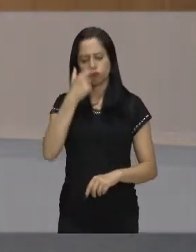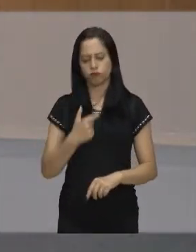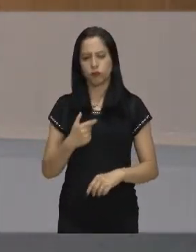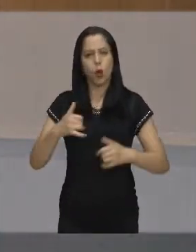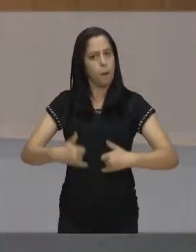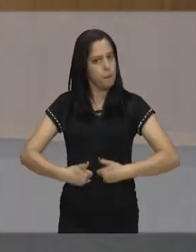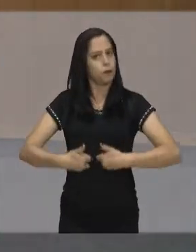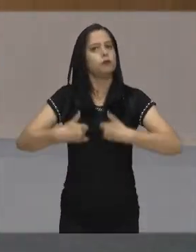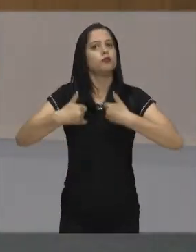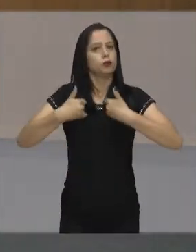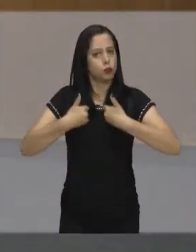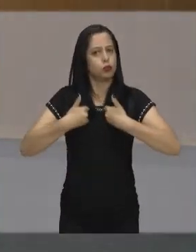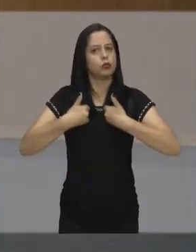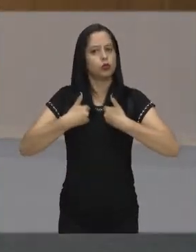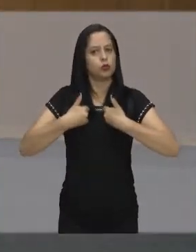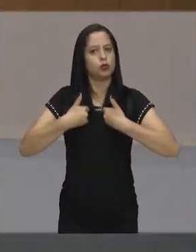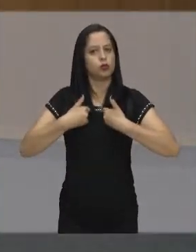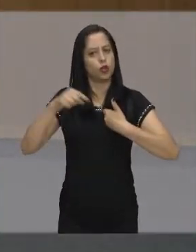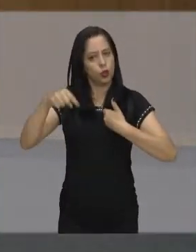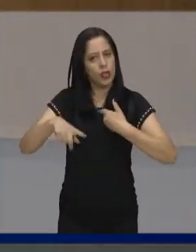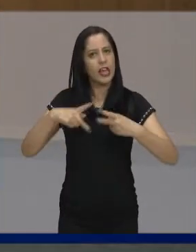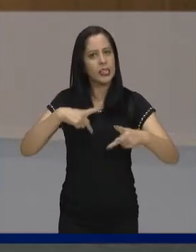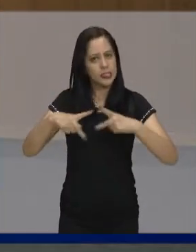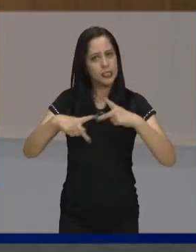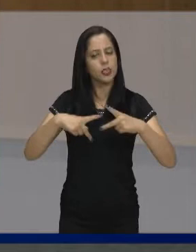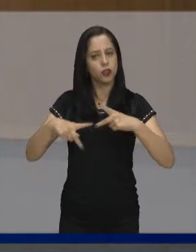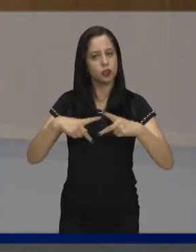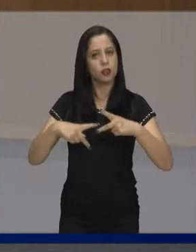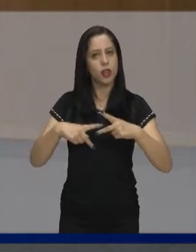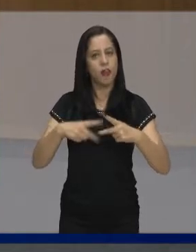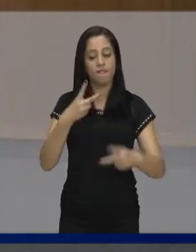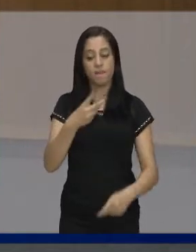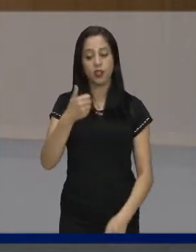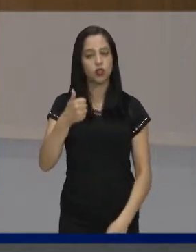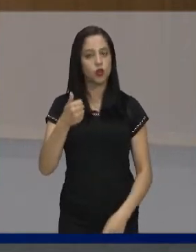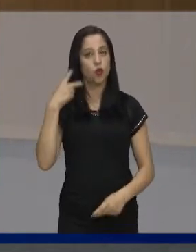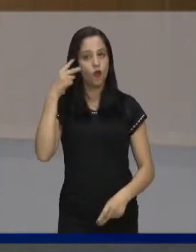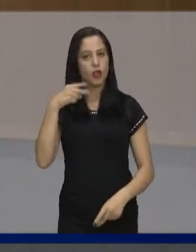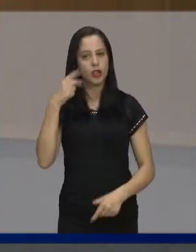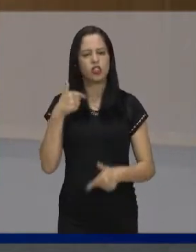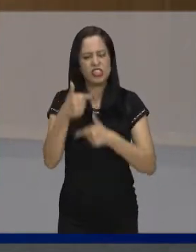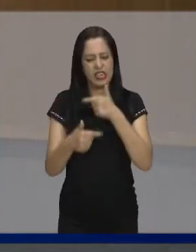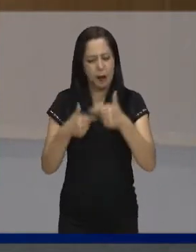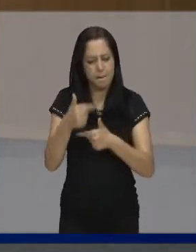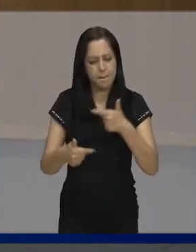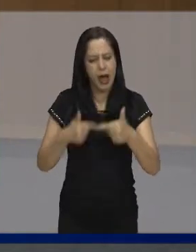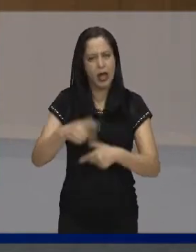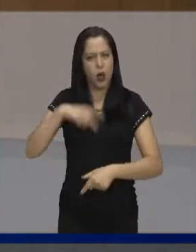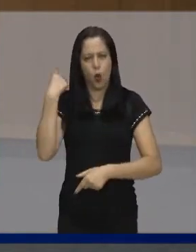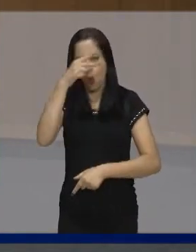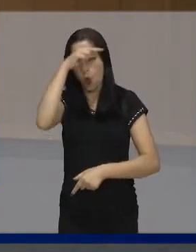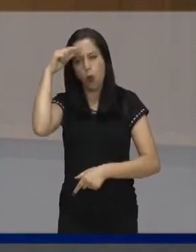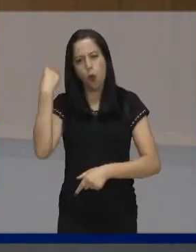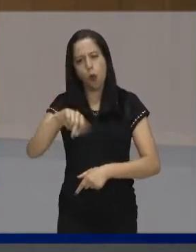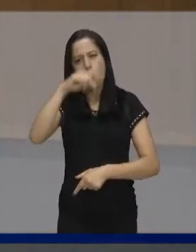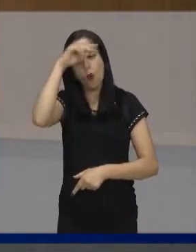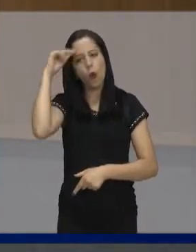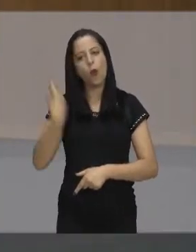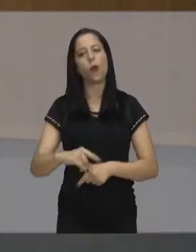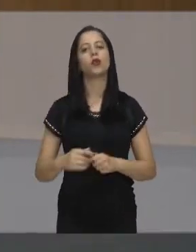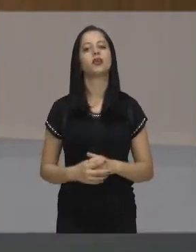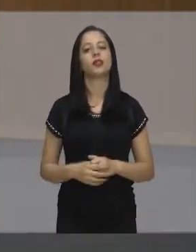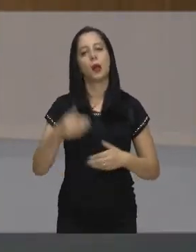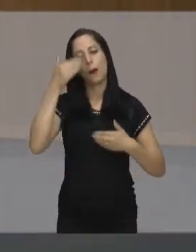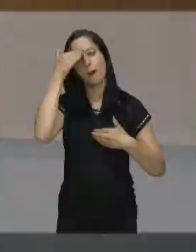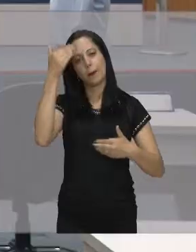que o vereador em São José dos Campos, todos esses 21 vereadores aqui trabalham e trabalham bastante. Muito obrigado, viu, Robertinho? Fica com